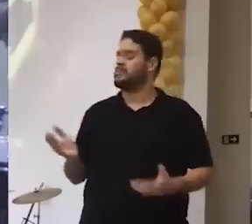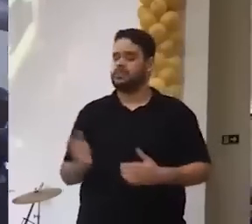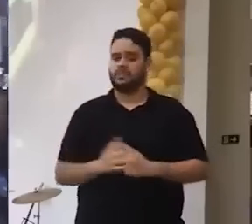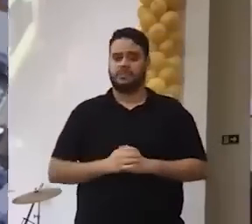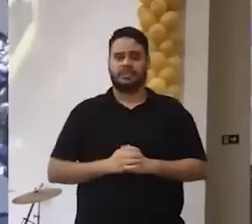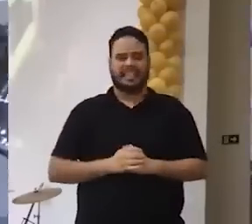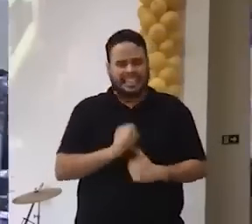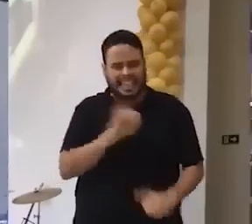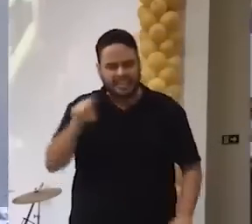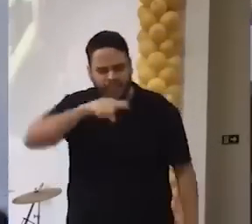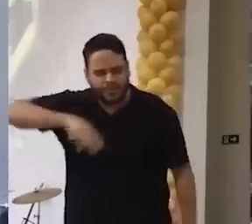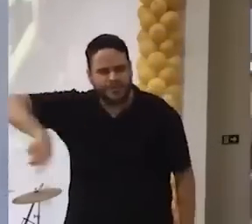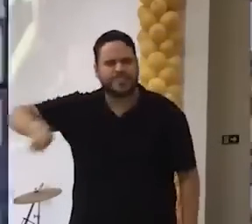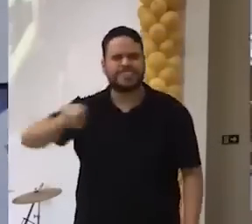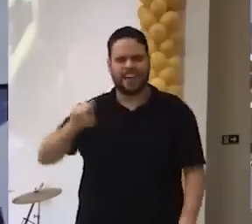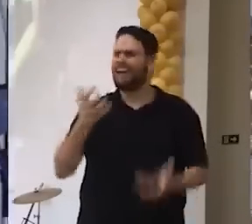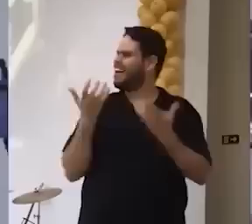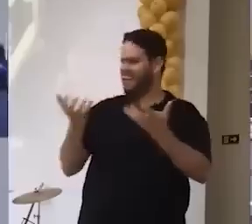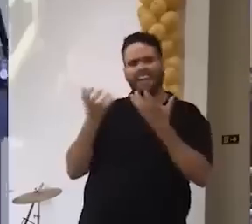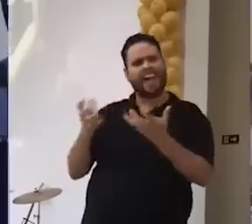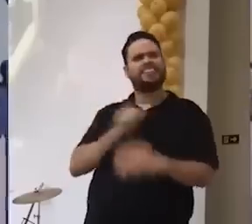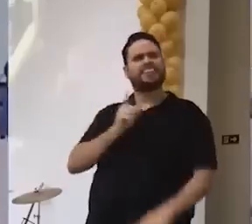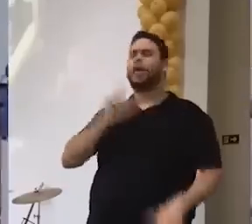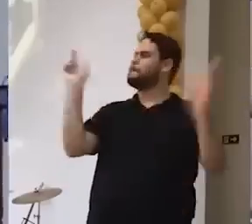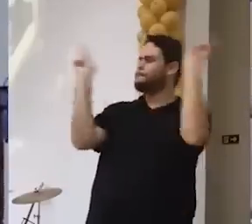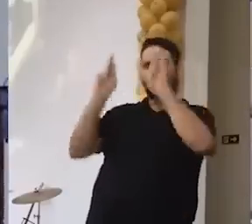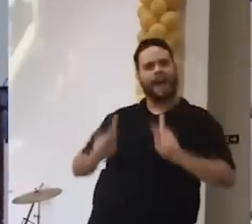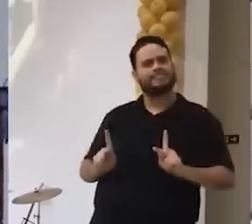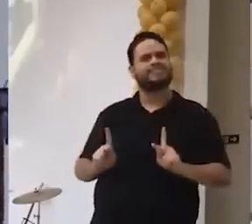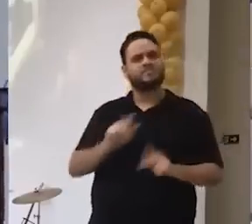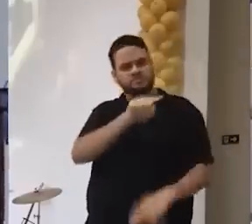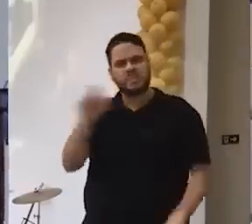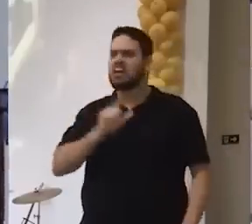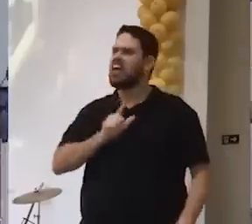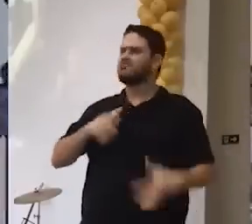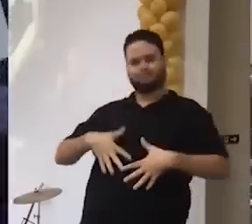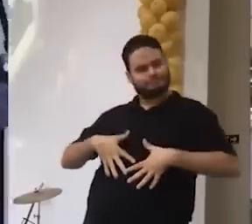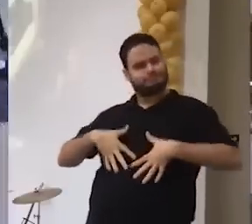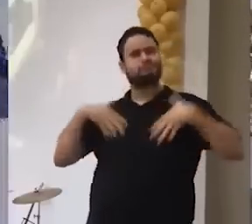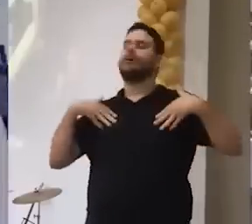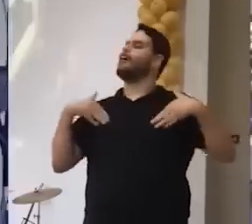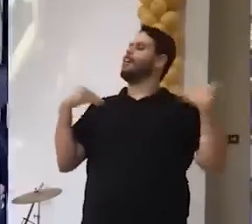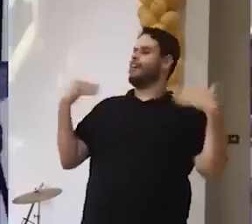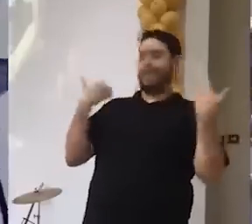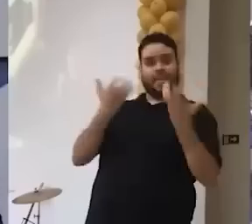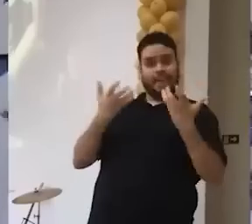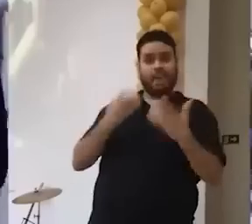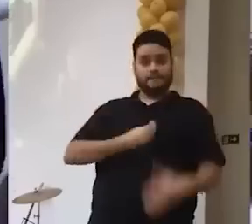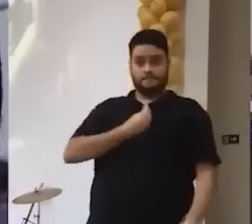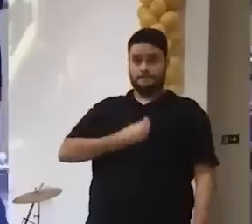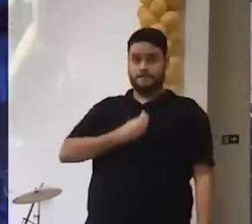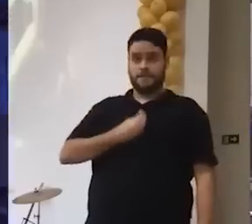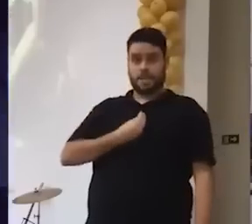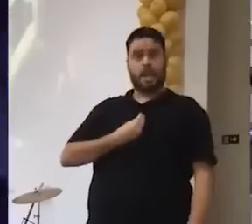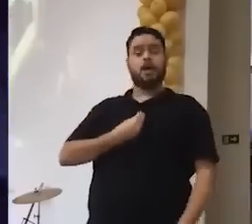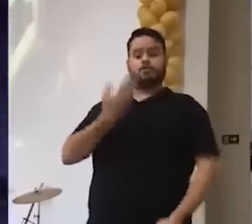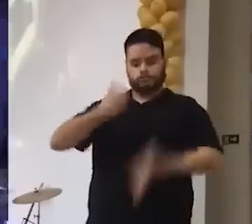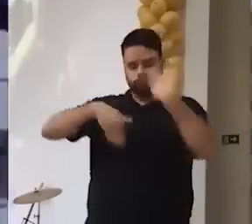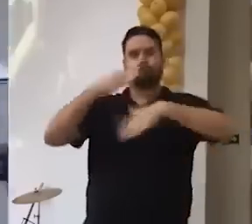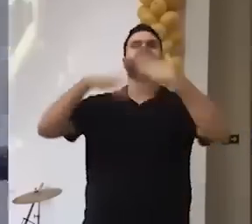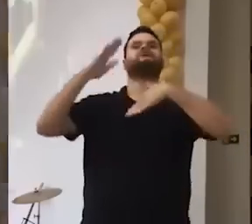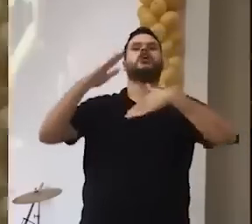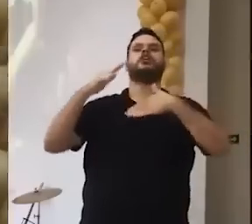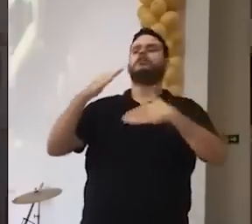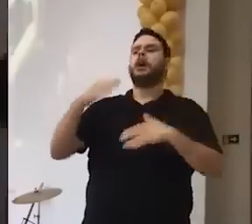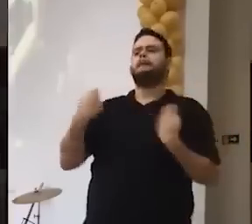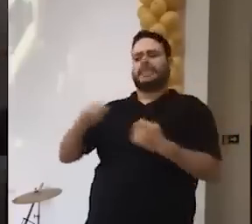Se você quer ter paz, se você quer ter alegria, se você quer viver uma vida maiúscula e plena, tome a